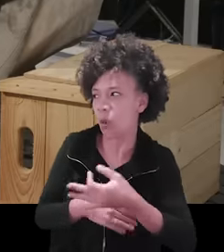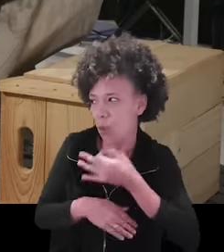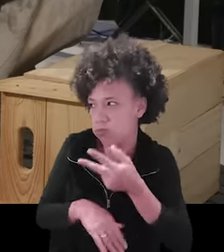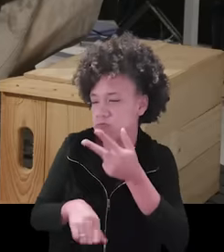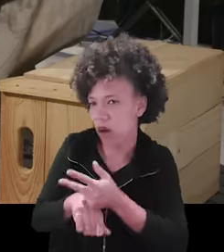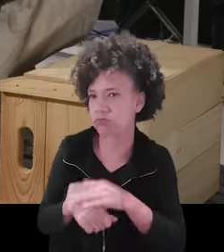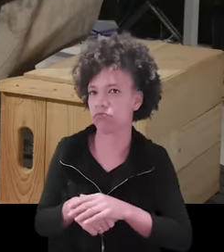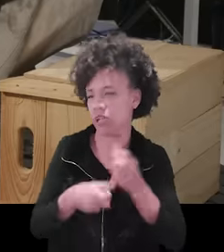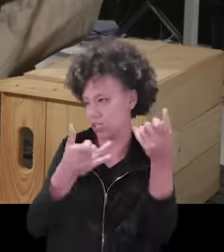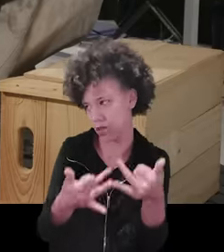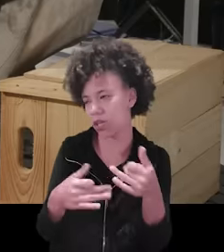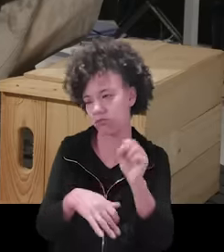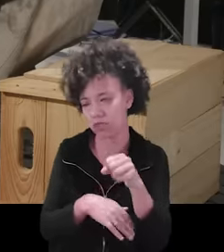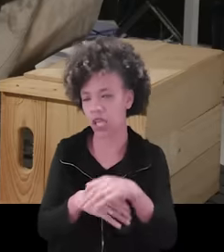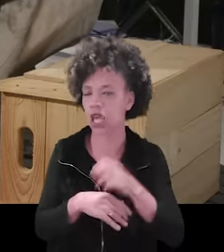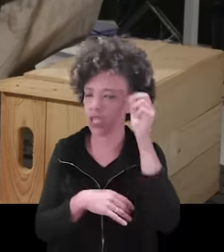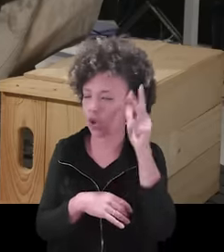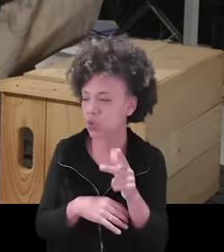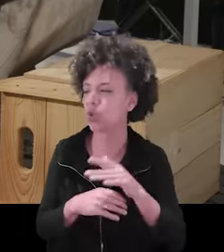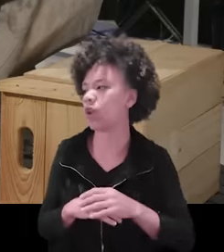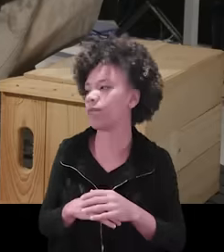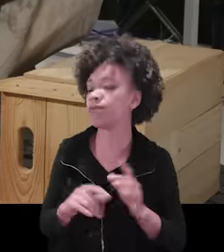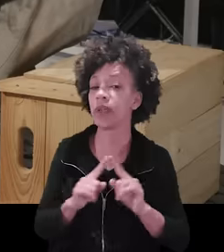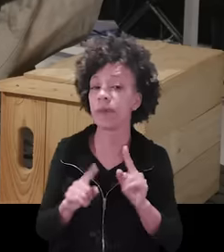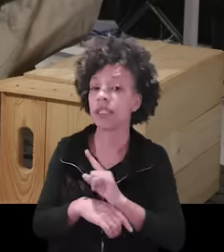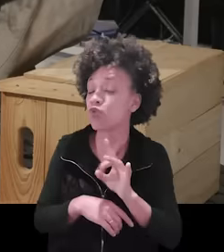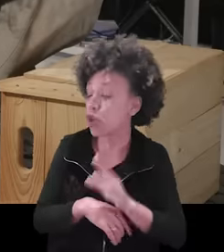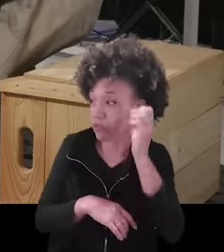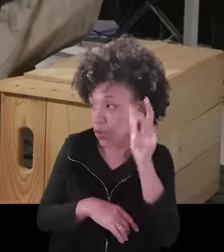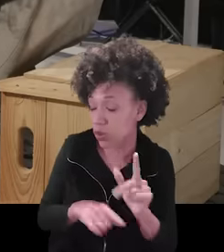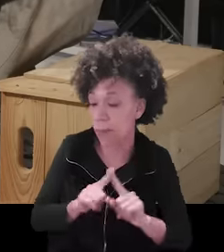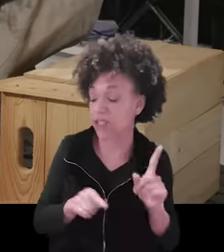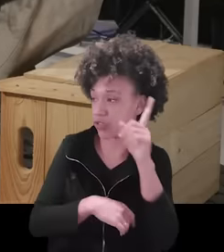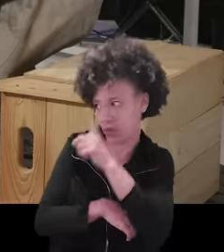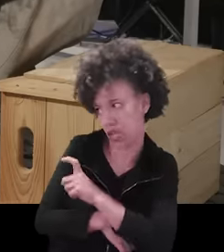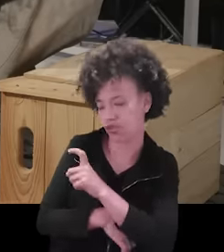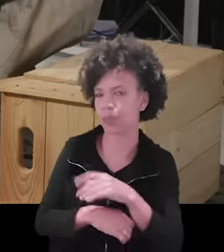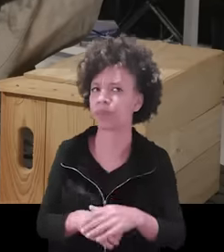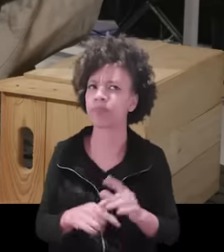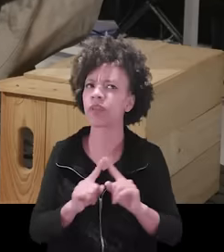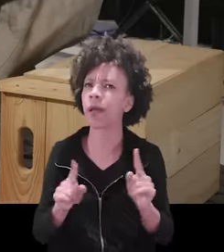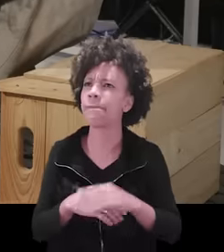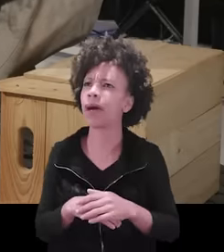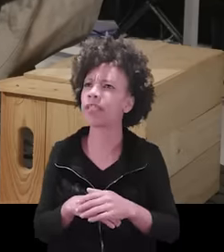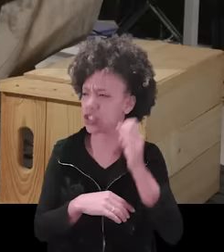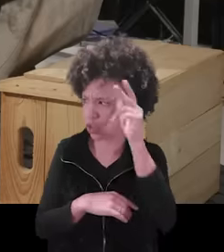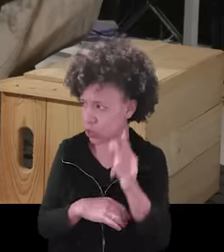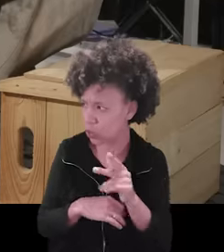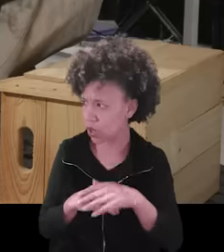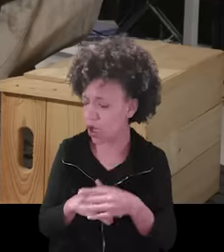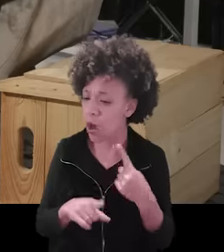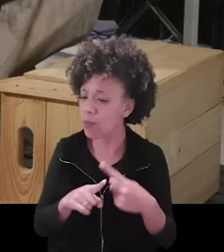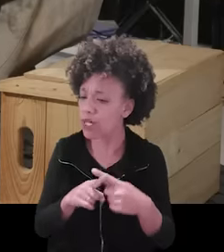X1 a gente podia falar bastante envolve a gente vai falar da coisa da cultura tal de onda cultura da dificuldade tal mas está falando